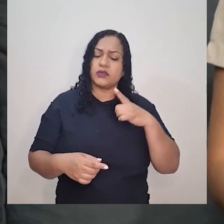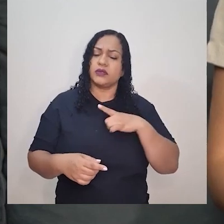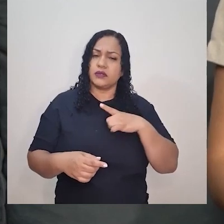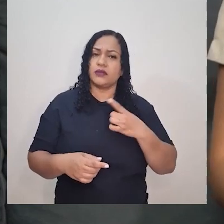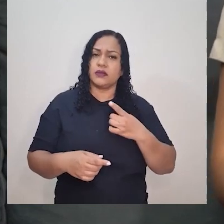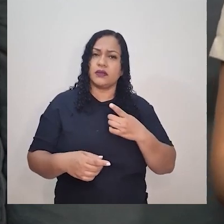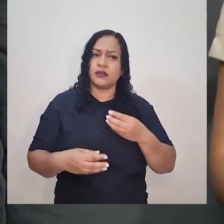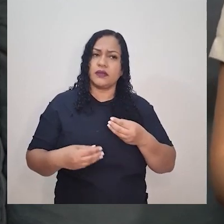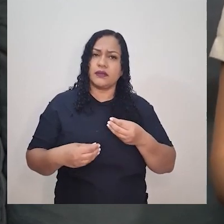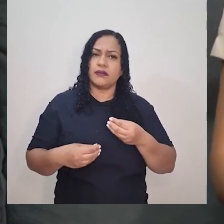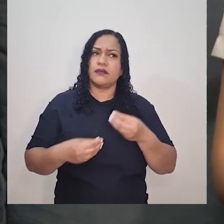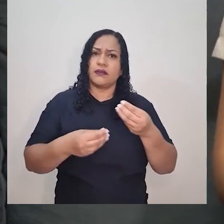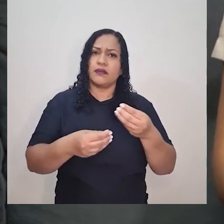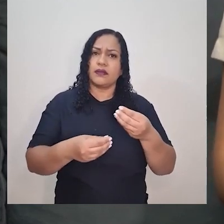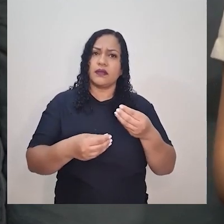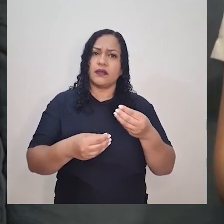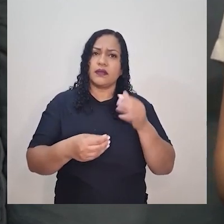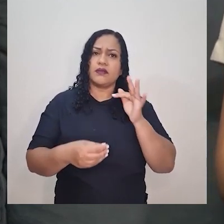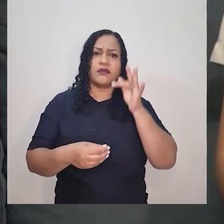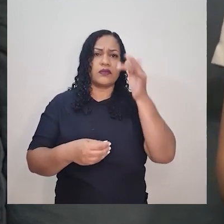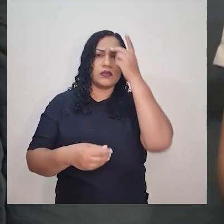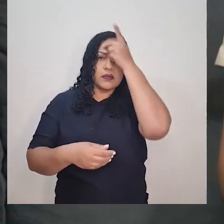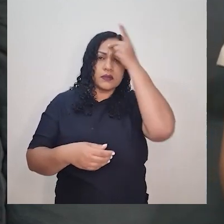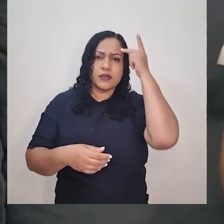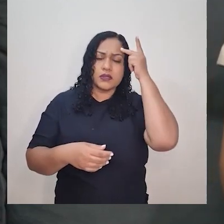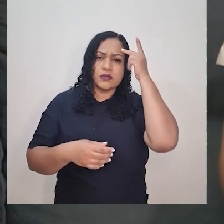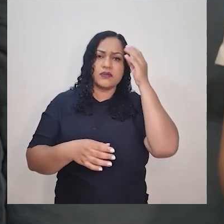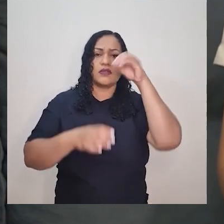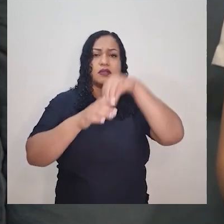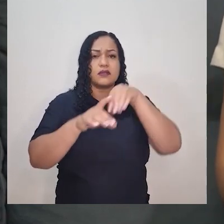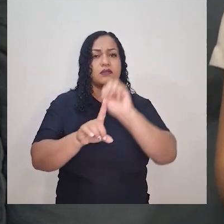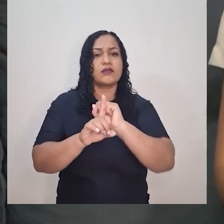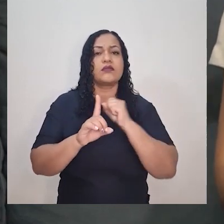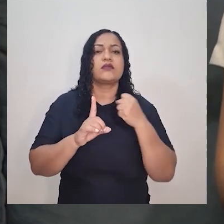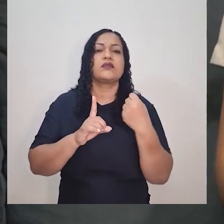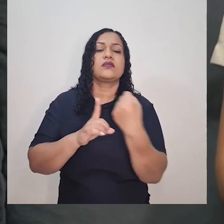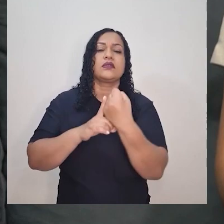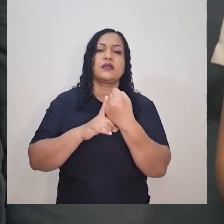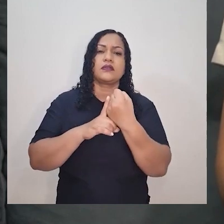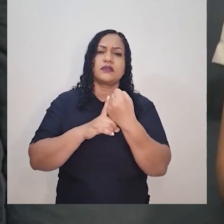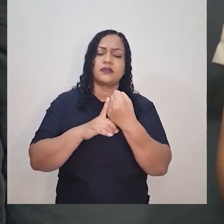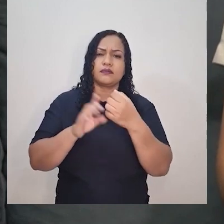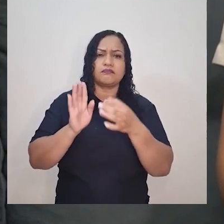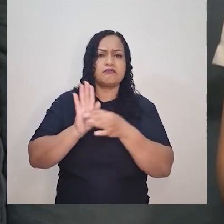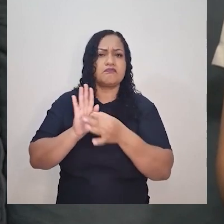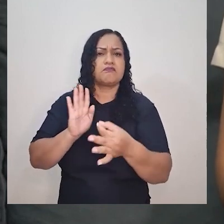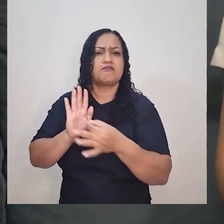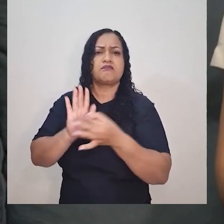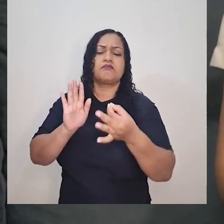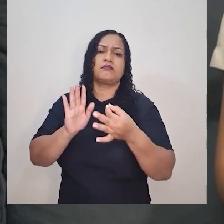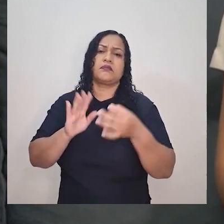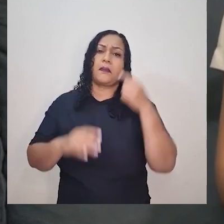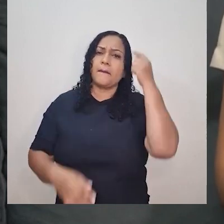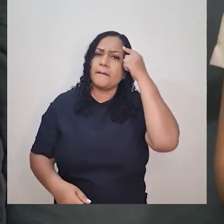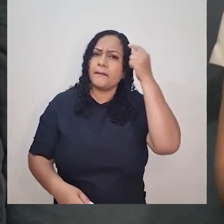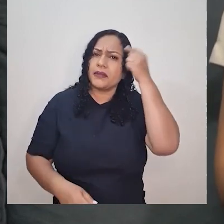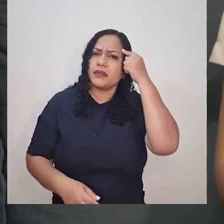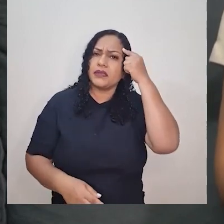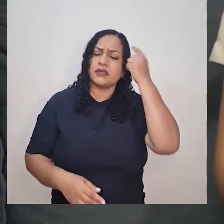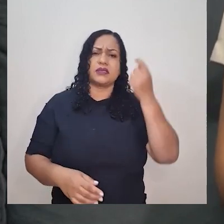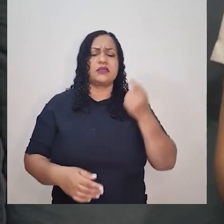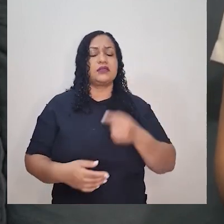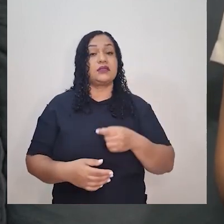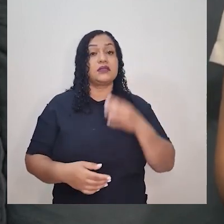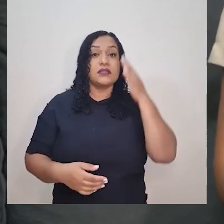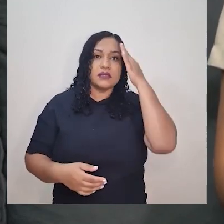esses cidadãos para a sociedade, um cidadão crítico, pensante. e sabendo qual é o